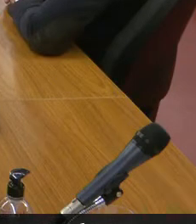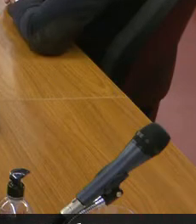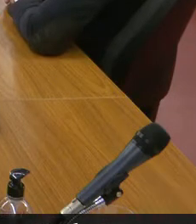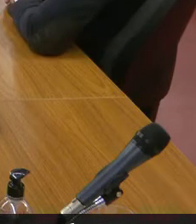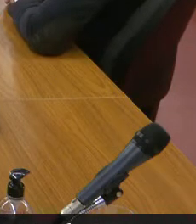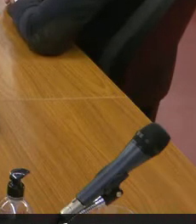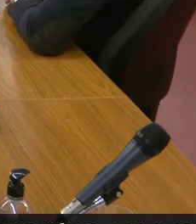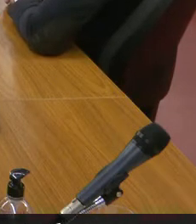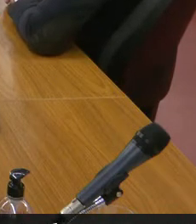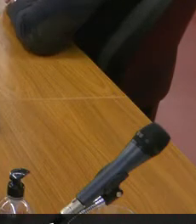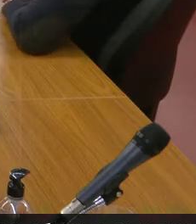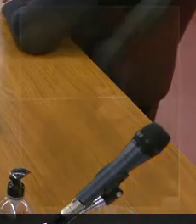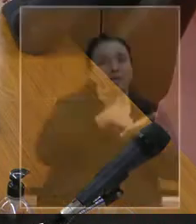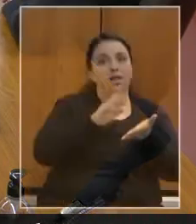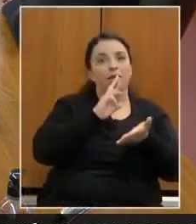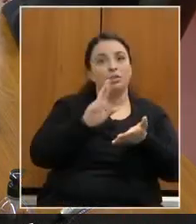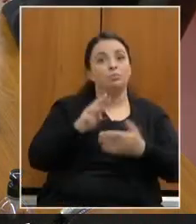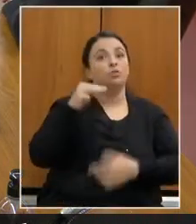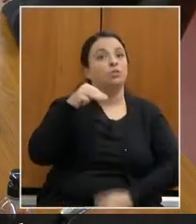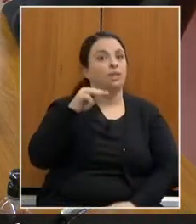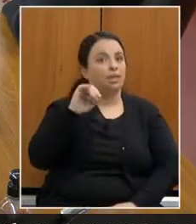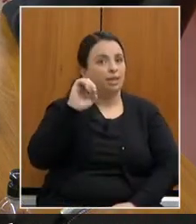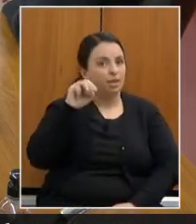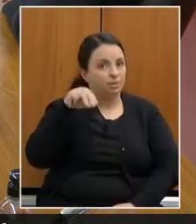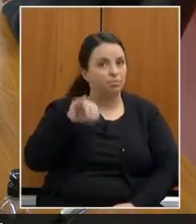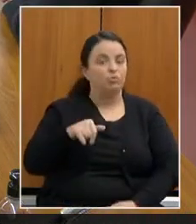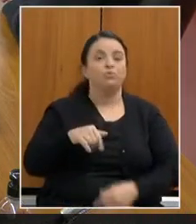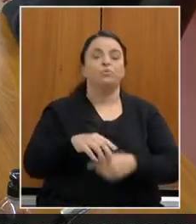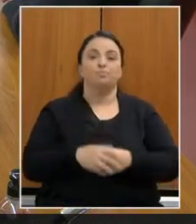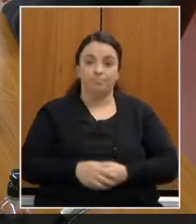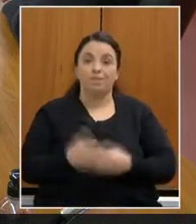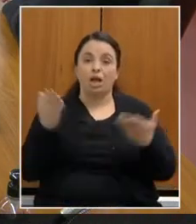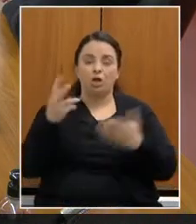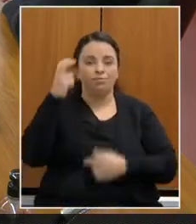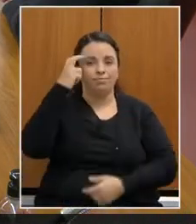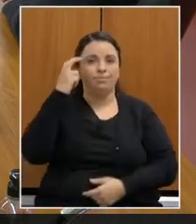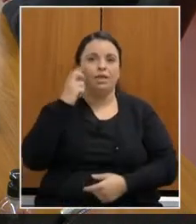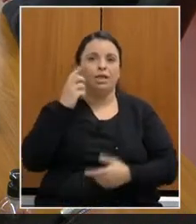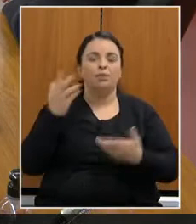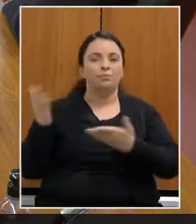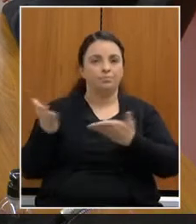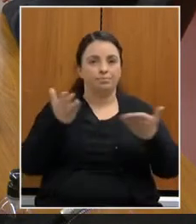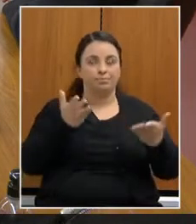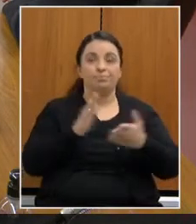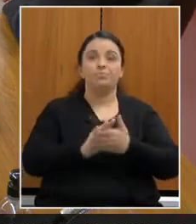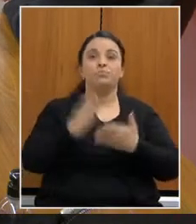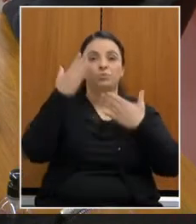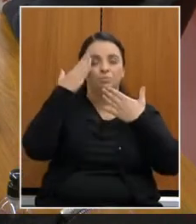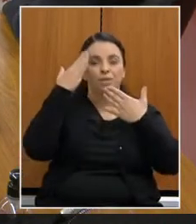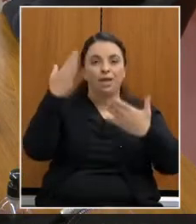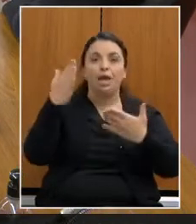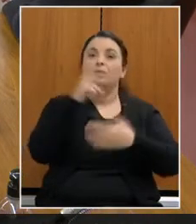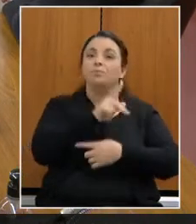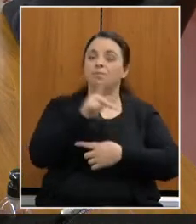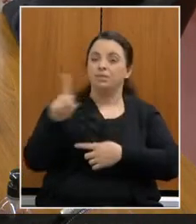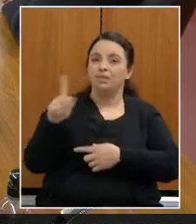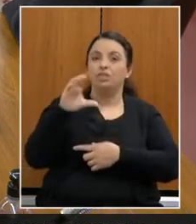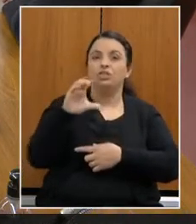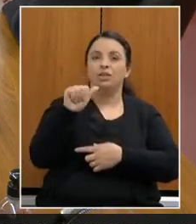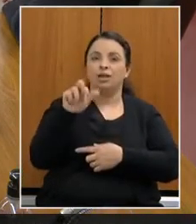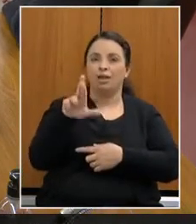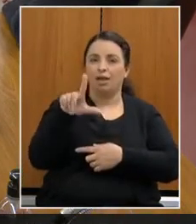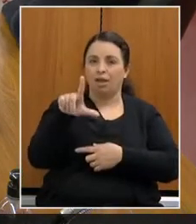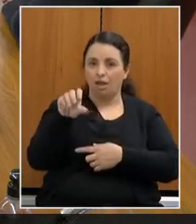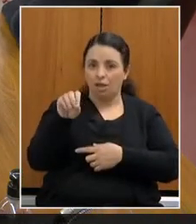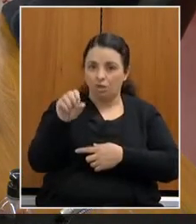a réplica do senhor. Com palavra o deputado Zé Guilherme. Muito obrigado presidente Carlos Pimenta